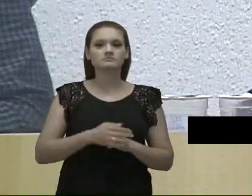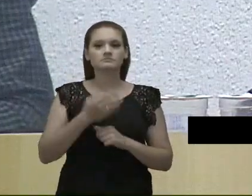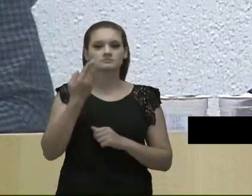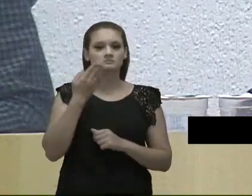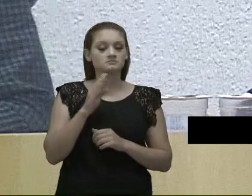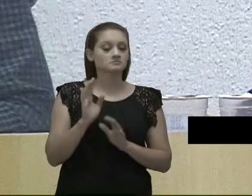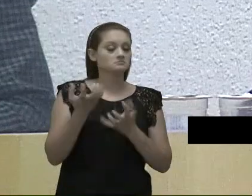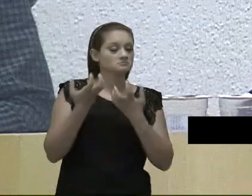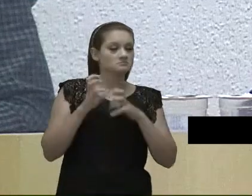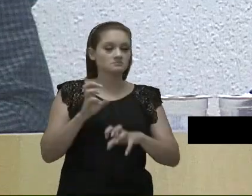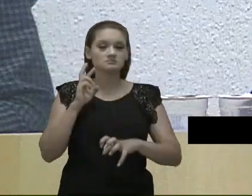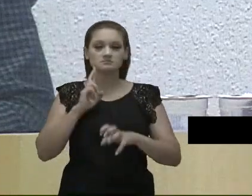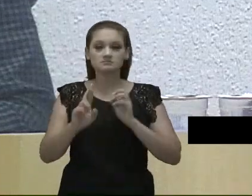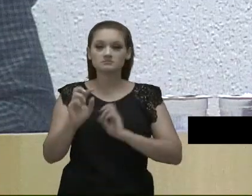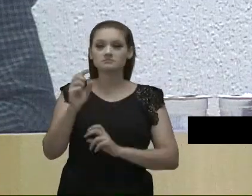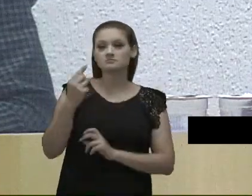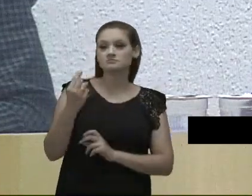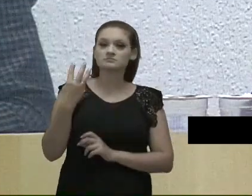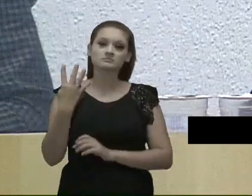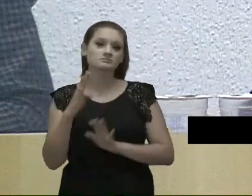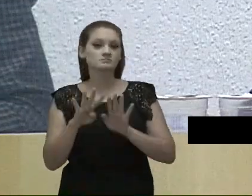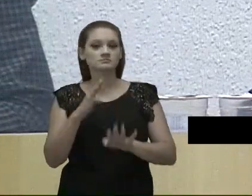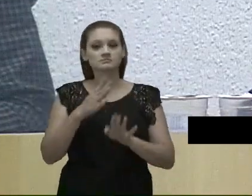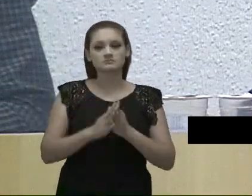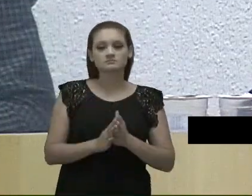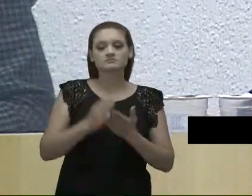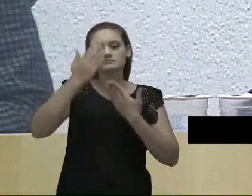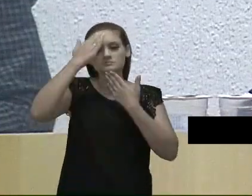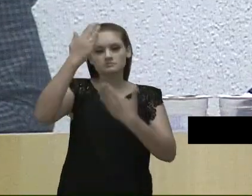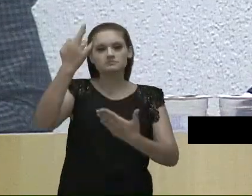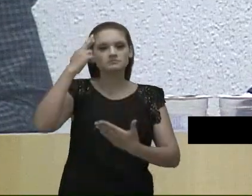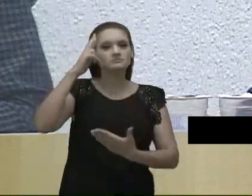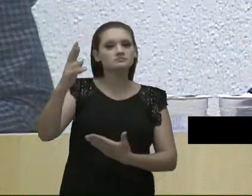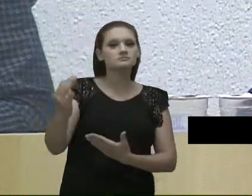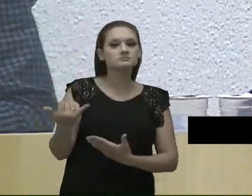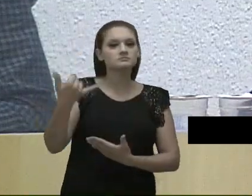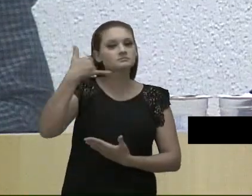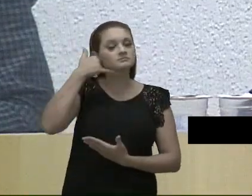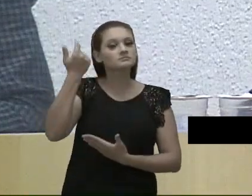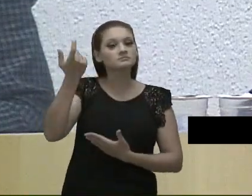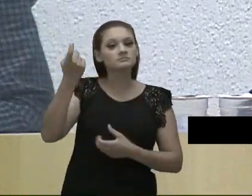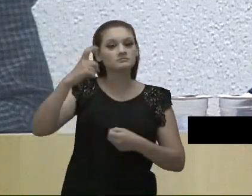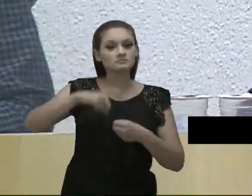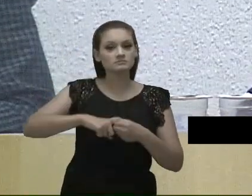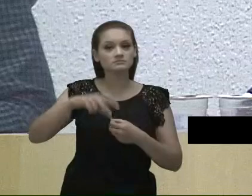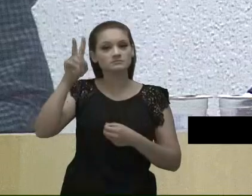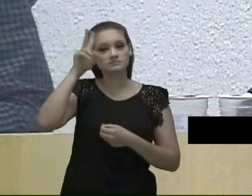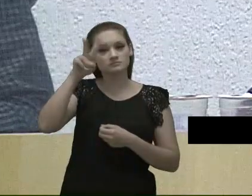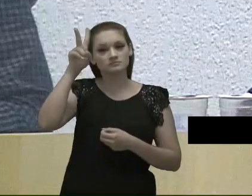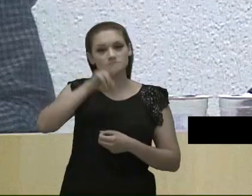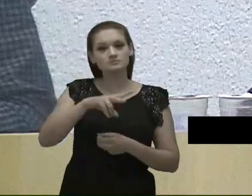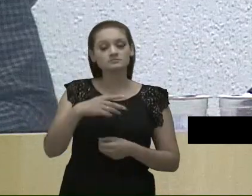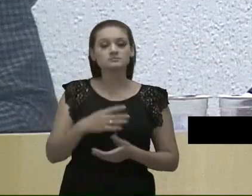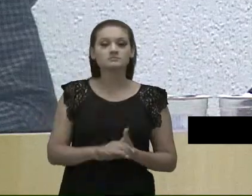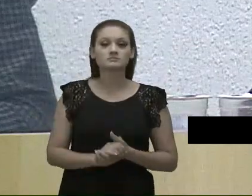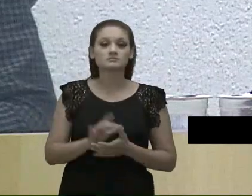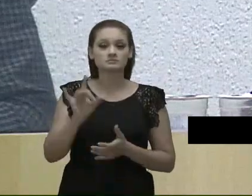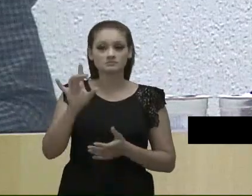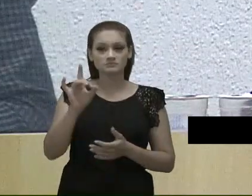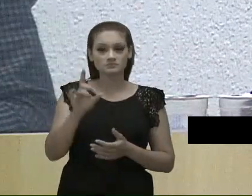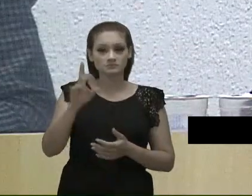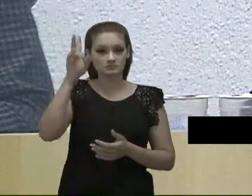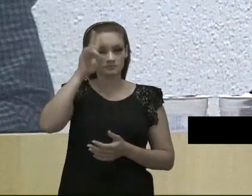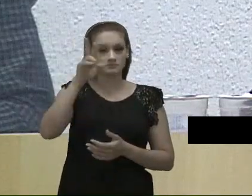3, 4 vezes. Muito obrigado por a senhora retornar a ligação para a Ivete. Bom, lembrando em consideração que só para